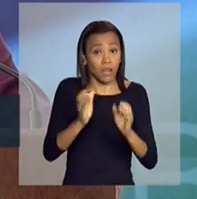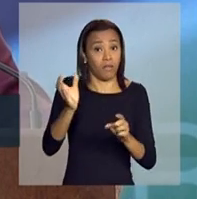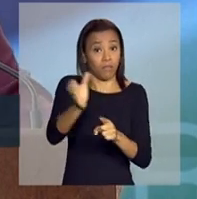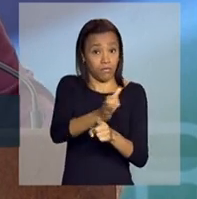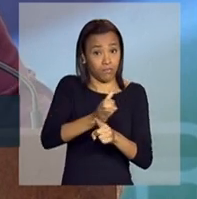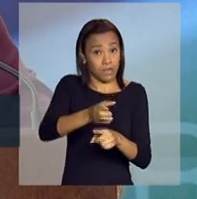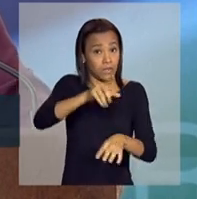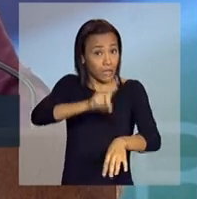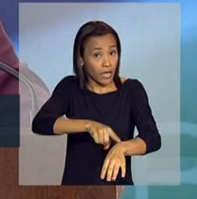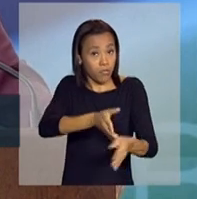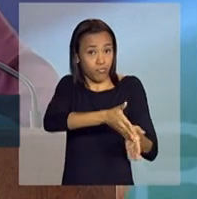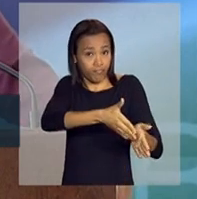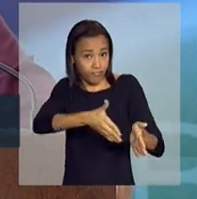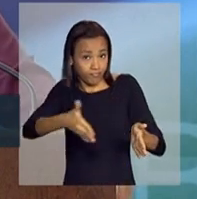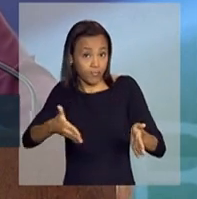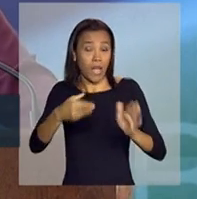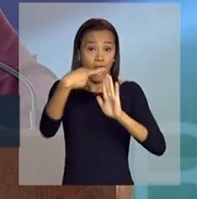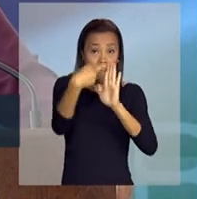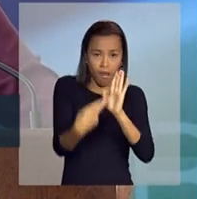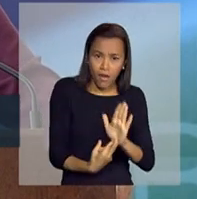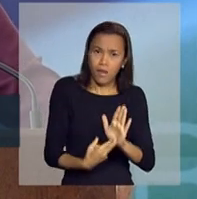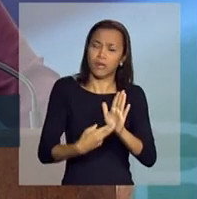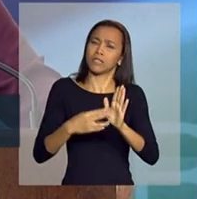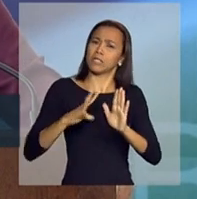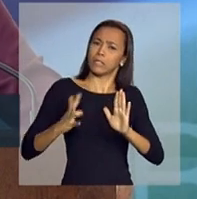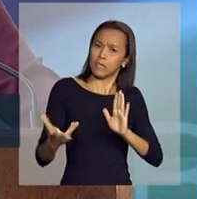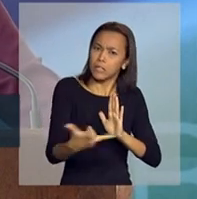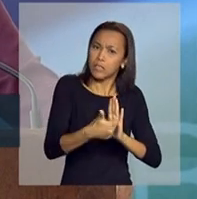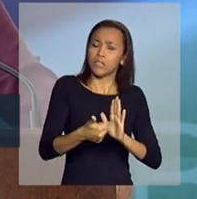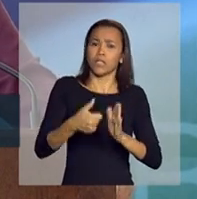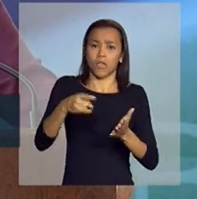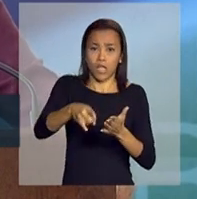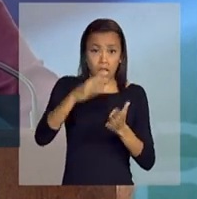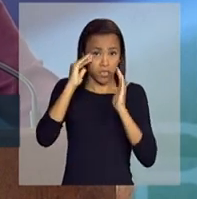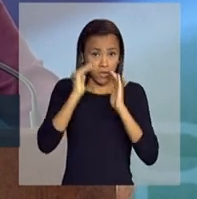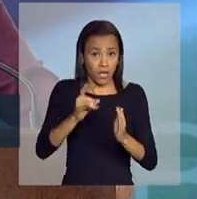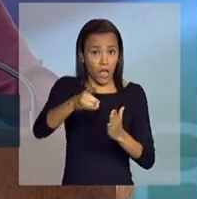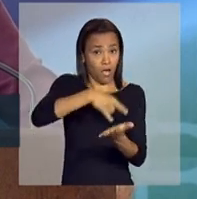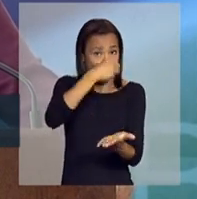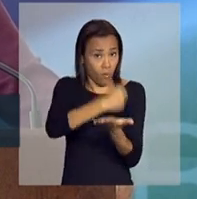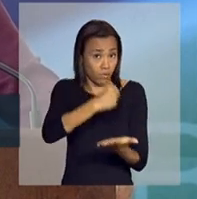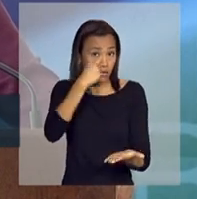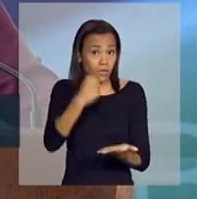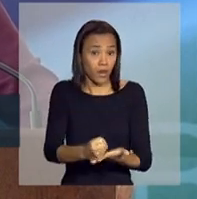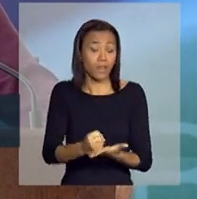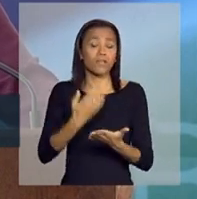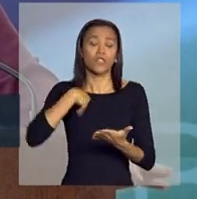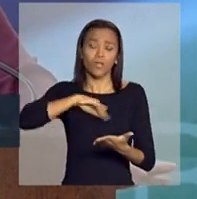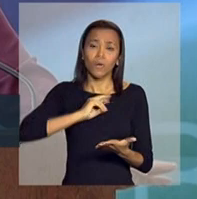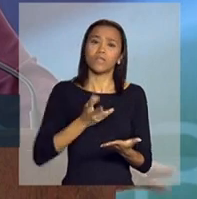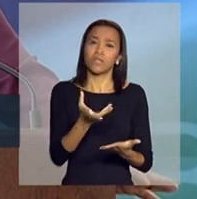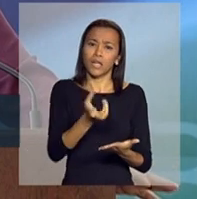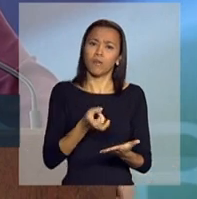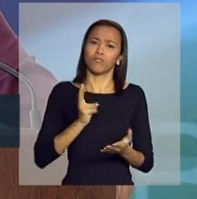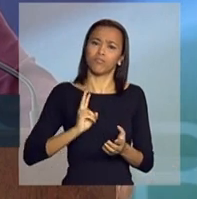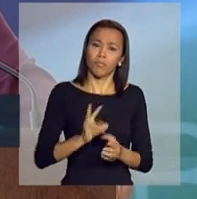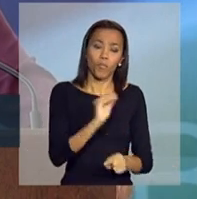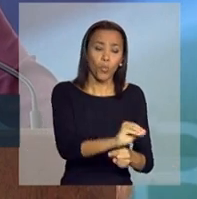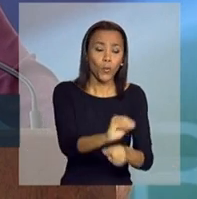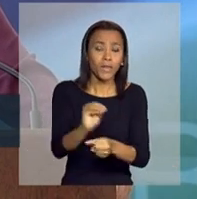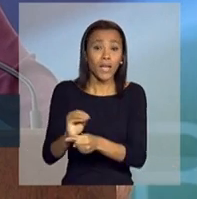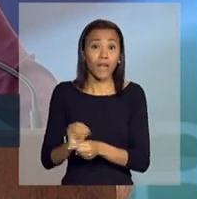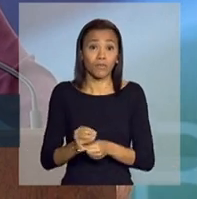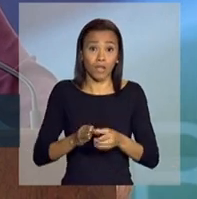ter padrão e tem de ter desempenhos, contratos que nós queremos para a área de manutenção das estradas